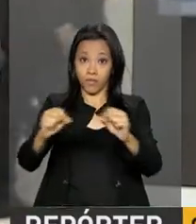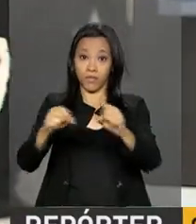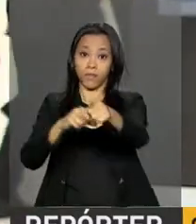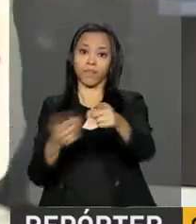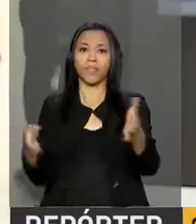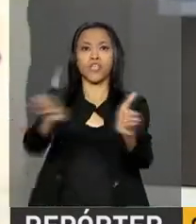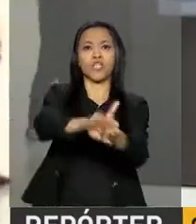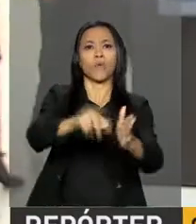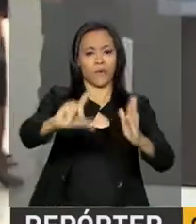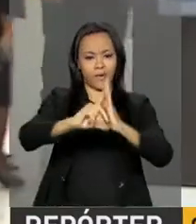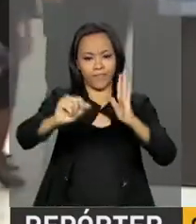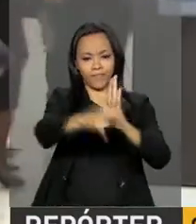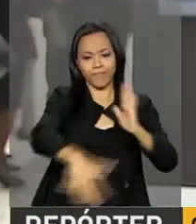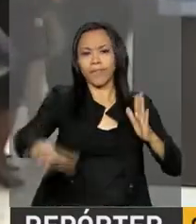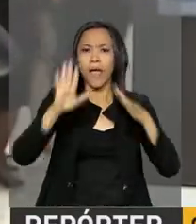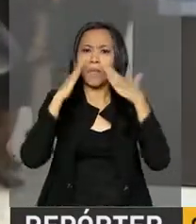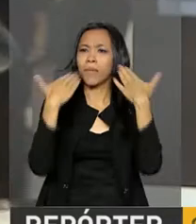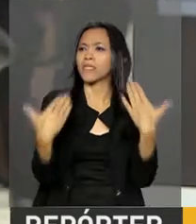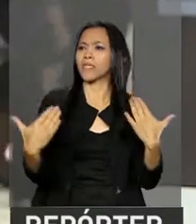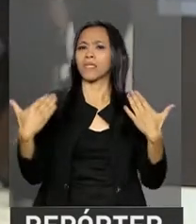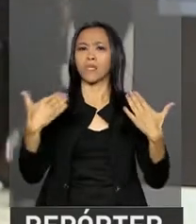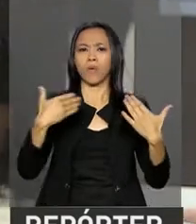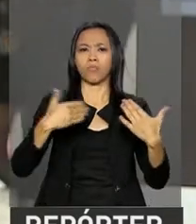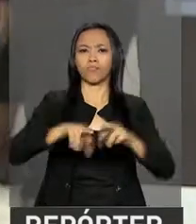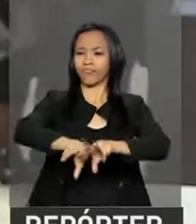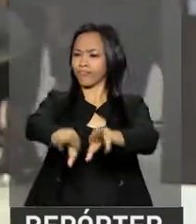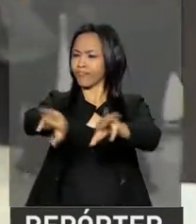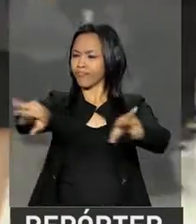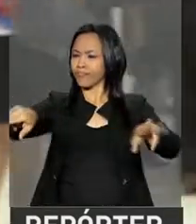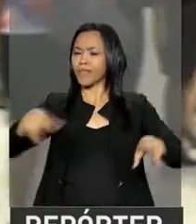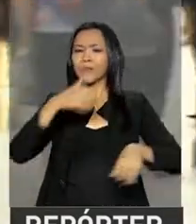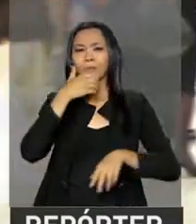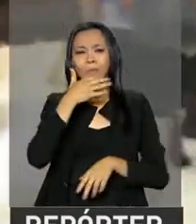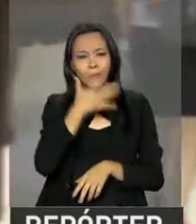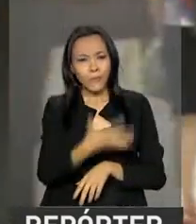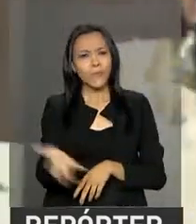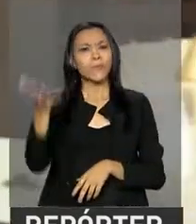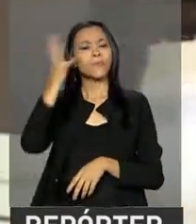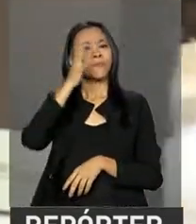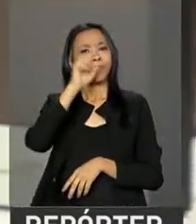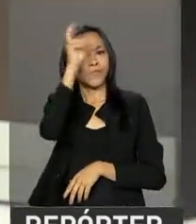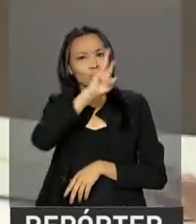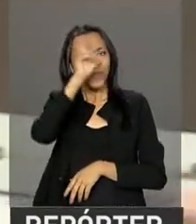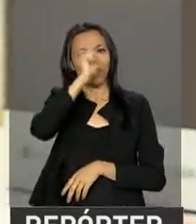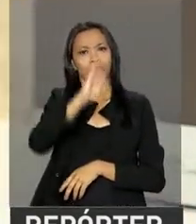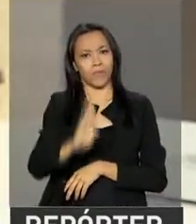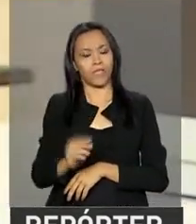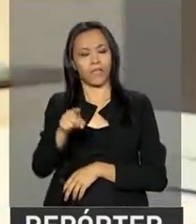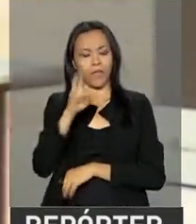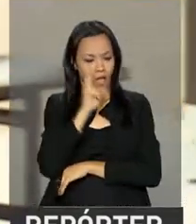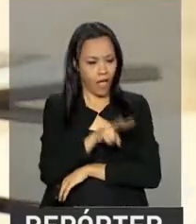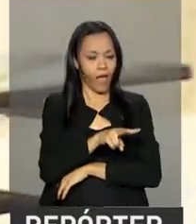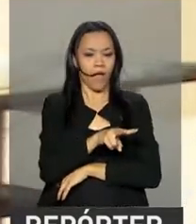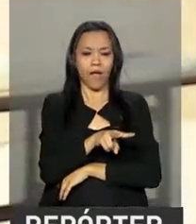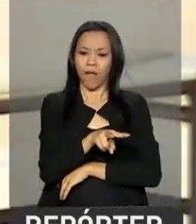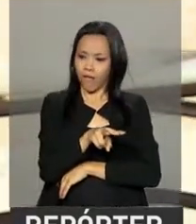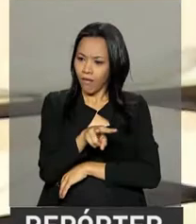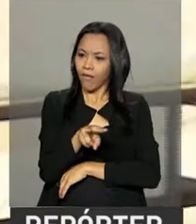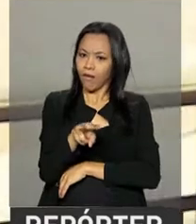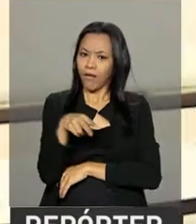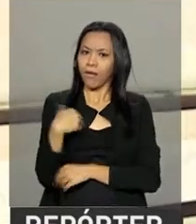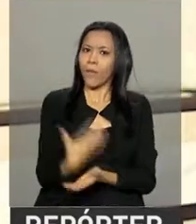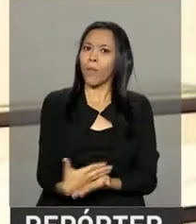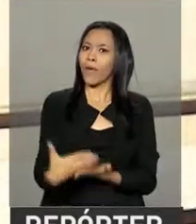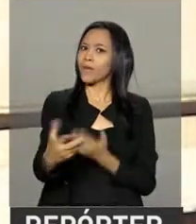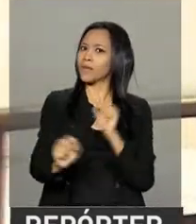a idéia é permitir ao público um verdadeiro passeio pela história do brasil e essa viagem no tempo começa com